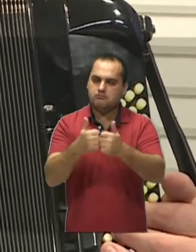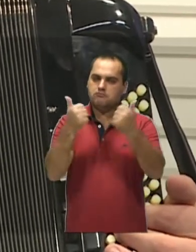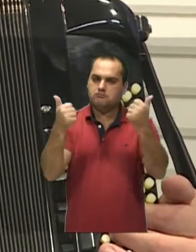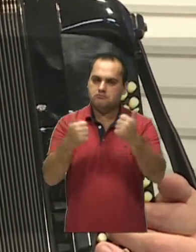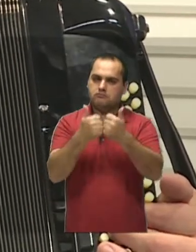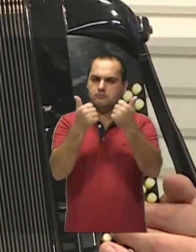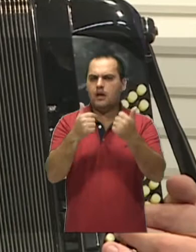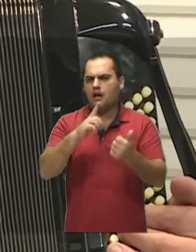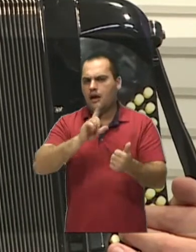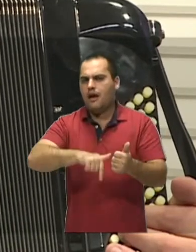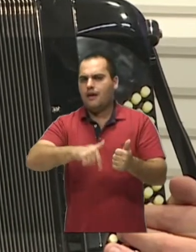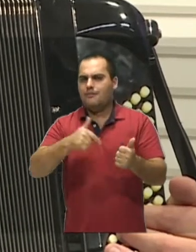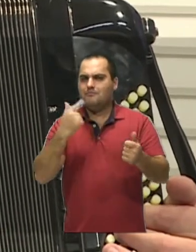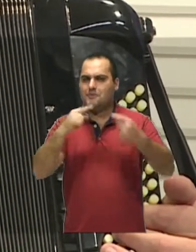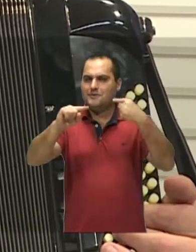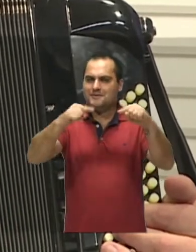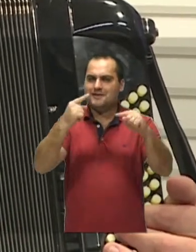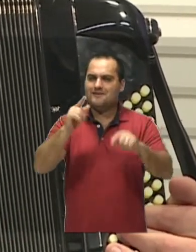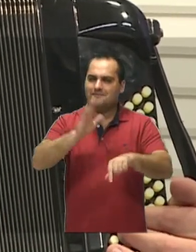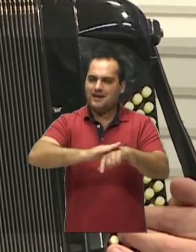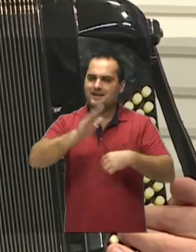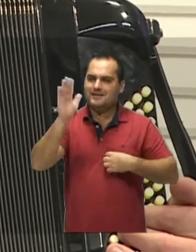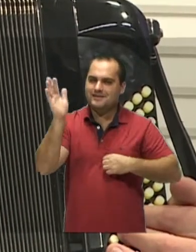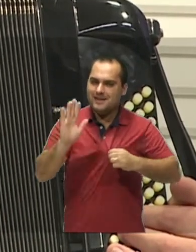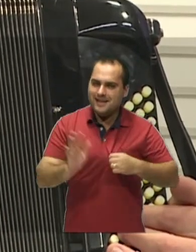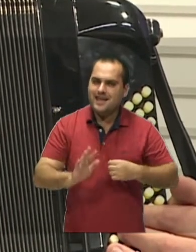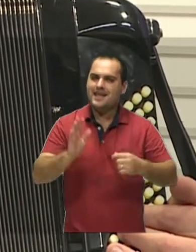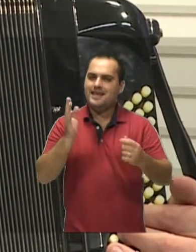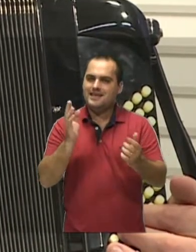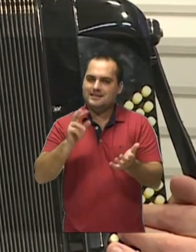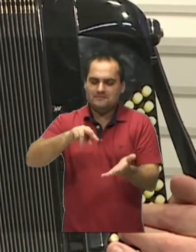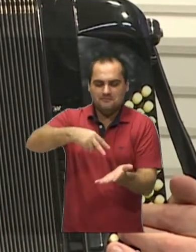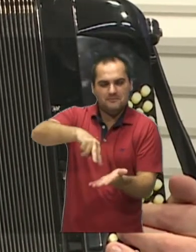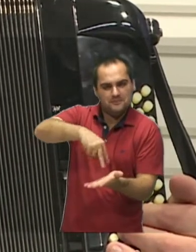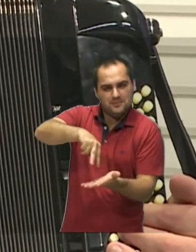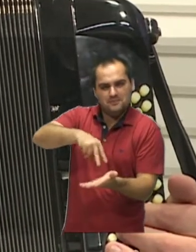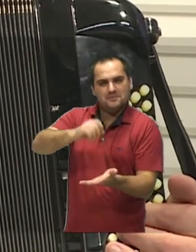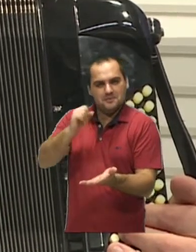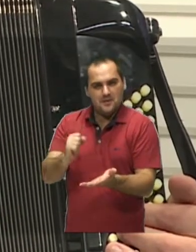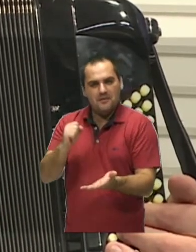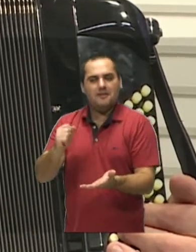mais dançante, mais extrovertido. É uma coisa mais